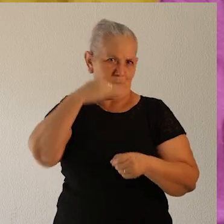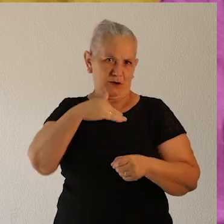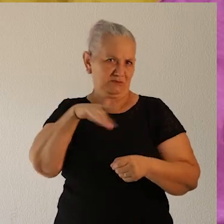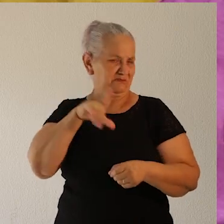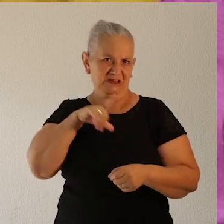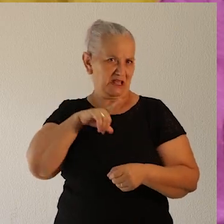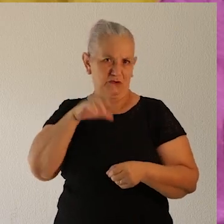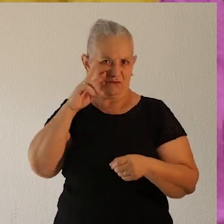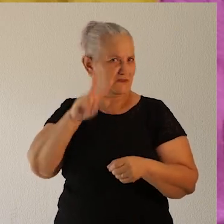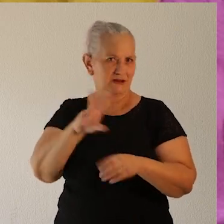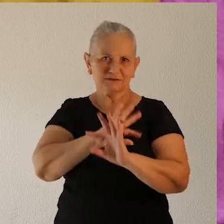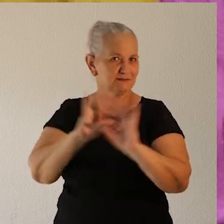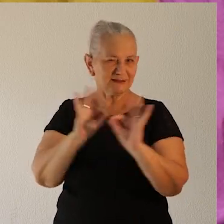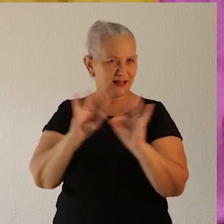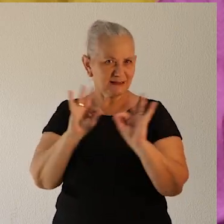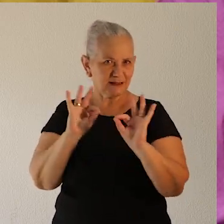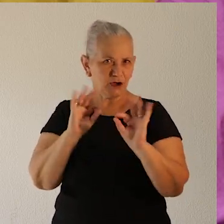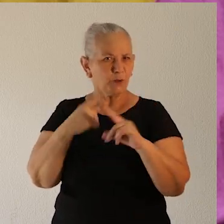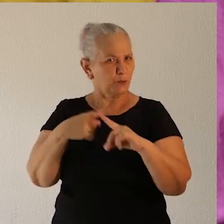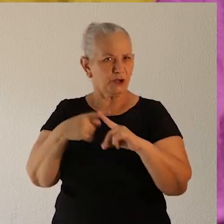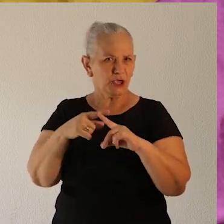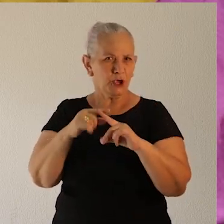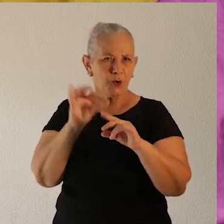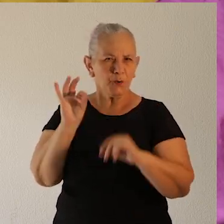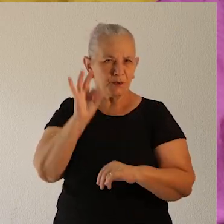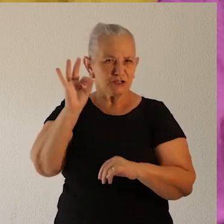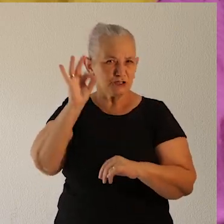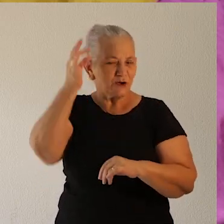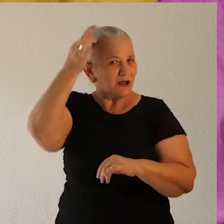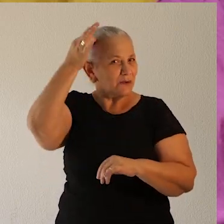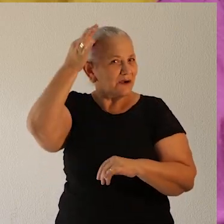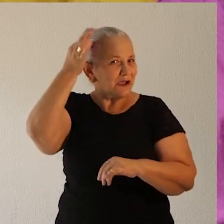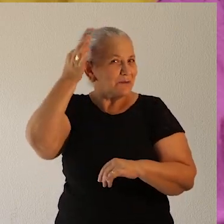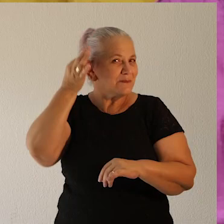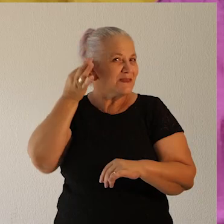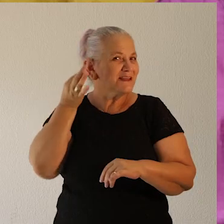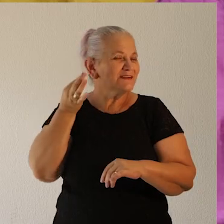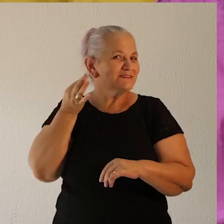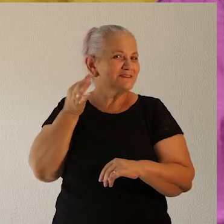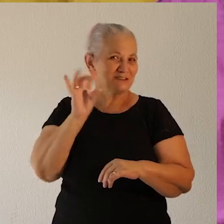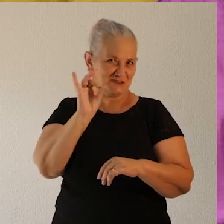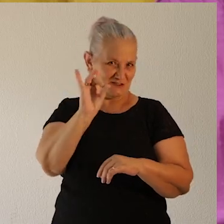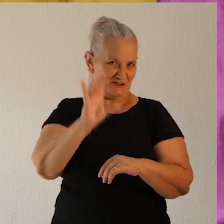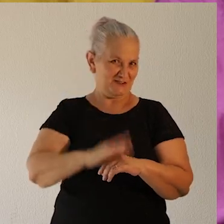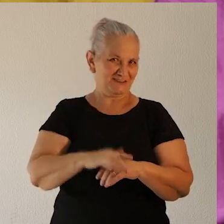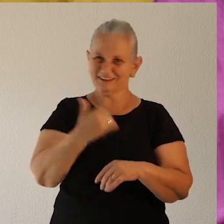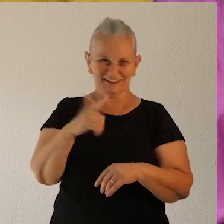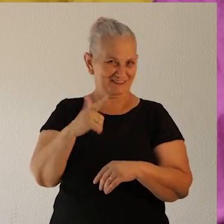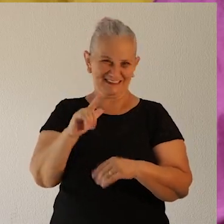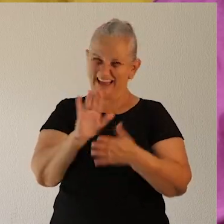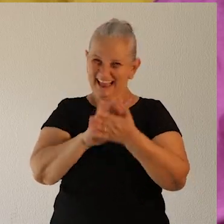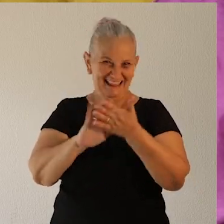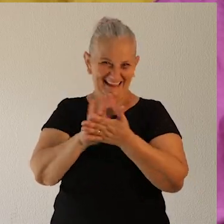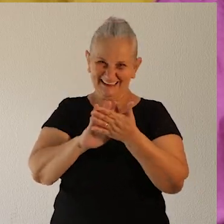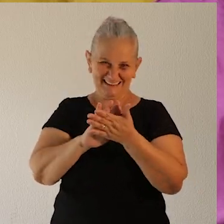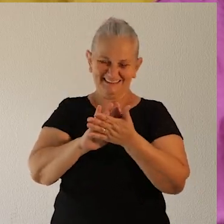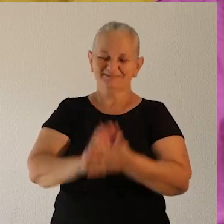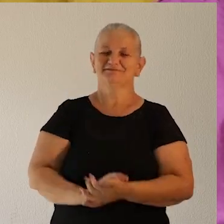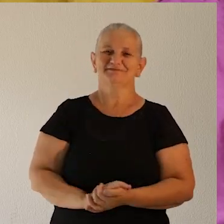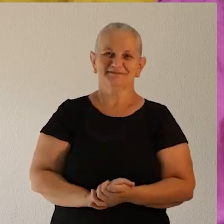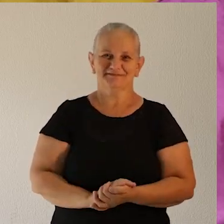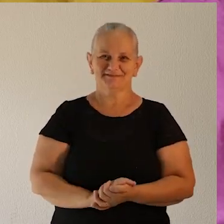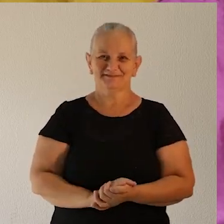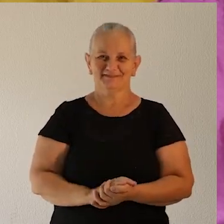tê-lo, porque o caracol era do cabelo, não era o gatinho, era o caracol do cabelo,